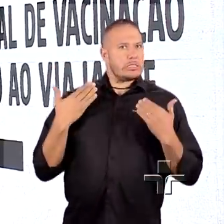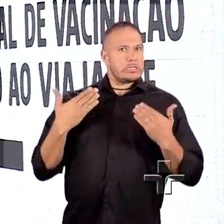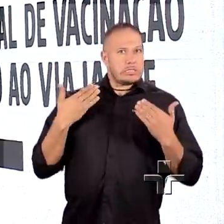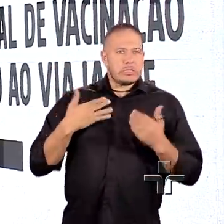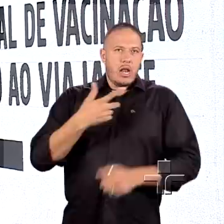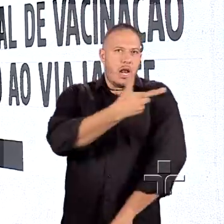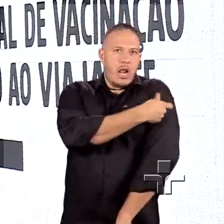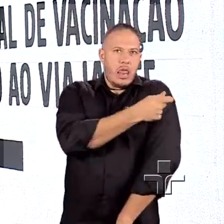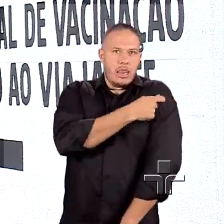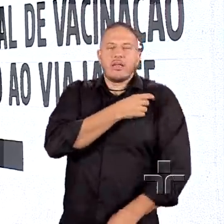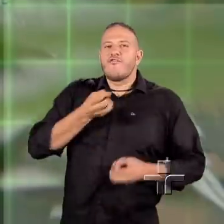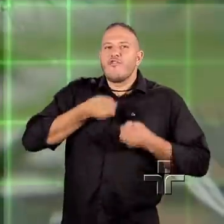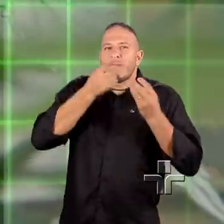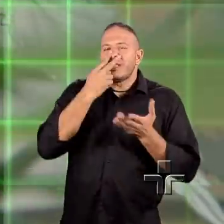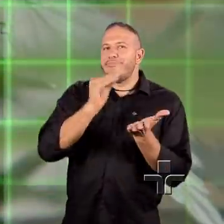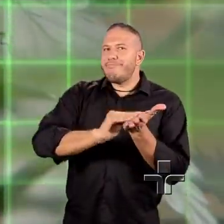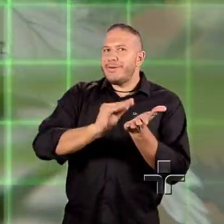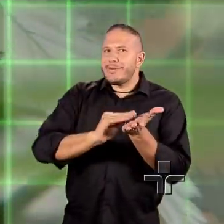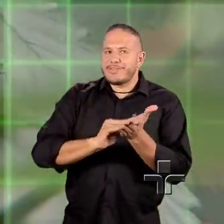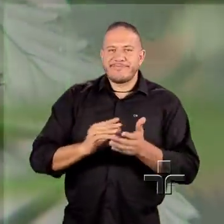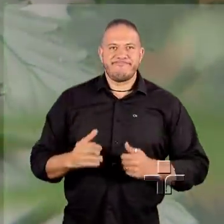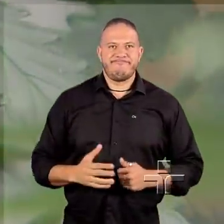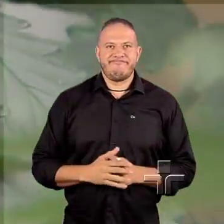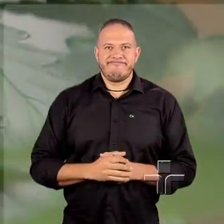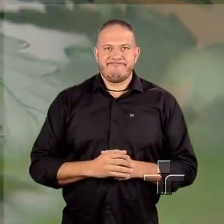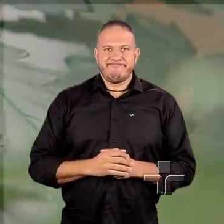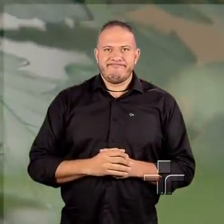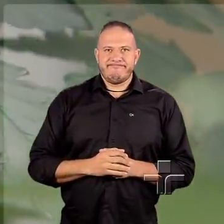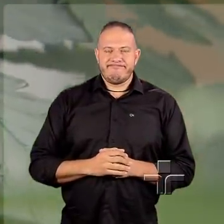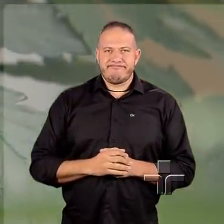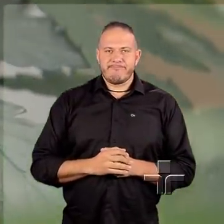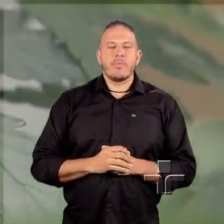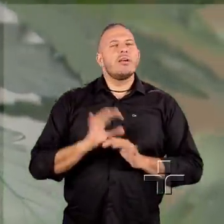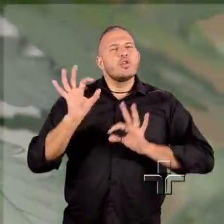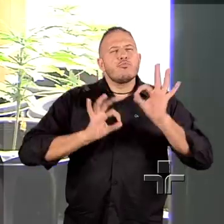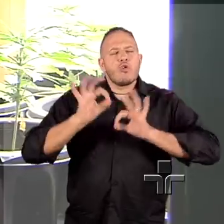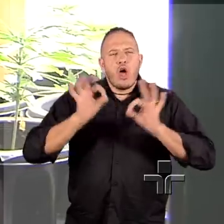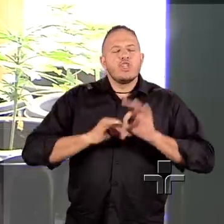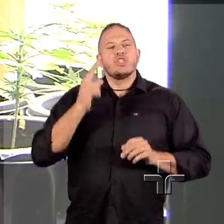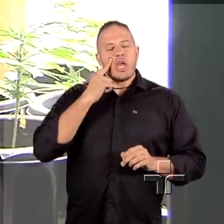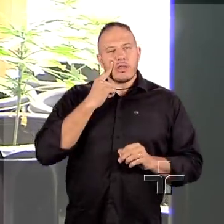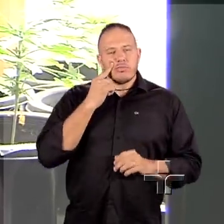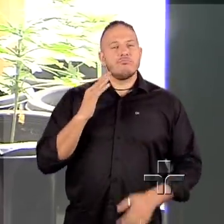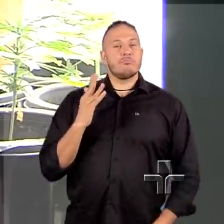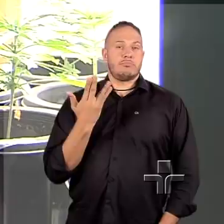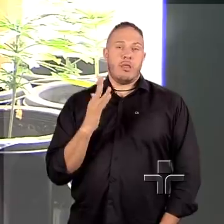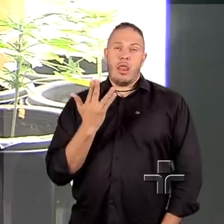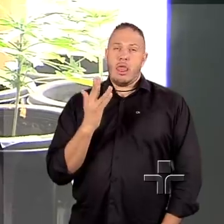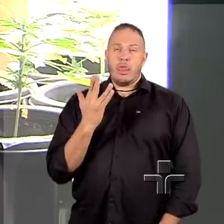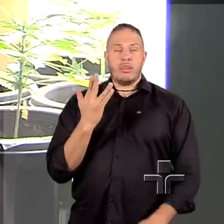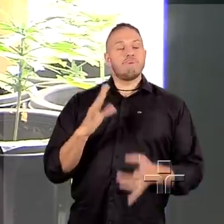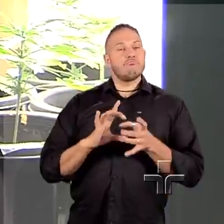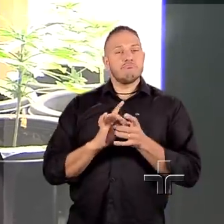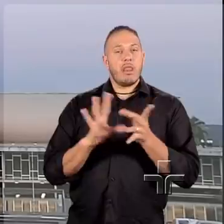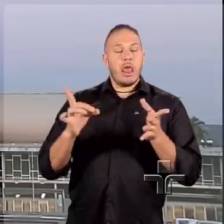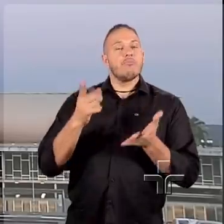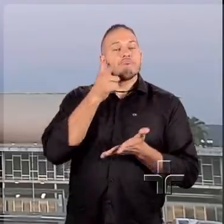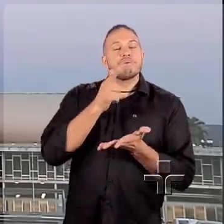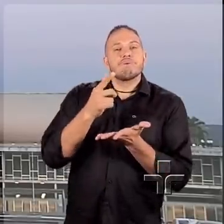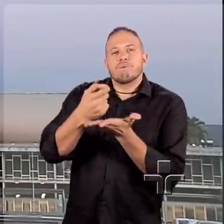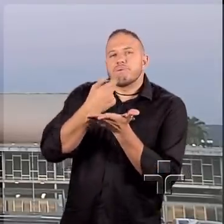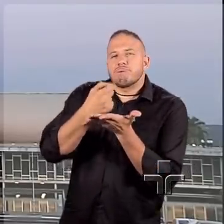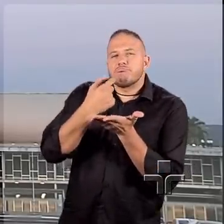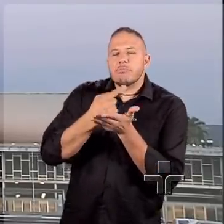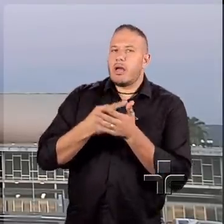doses e desinformação. Um projeto que descriminaliza o cultivo da maconha para fins medicinais está